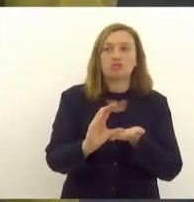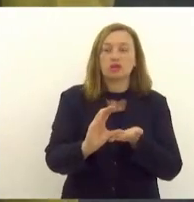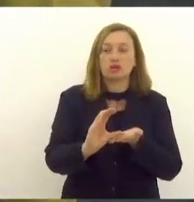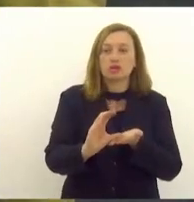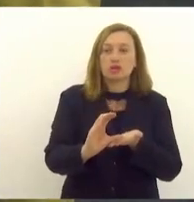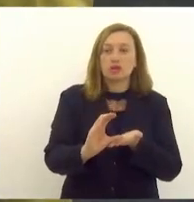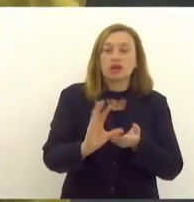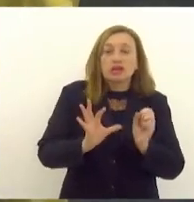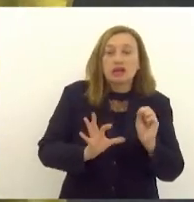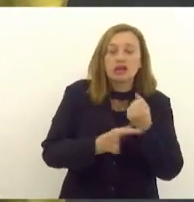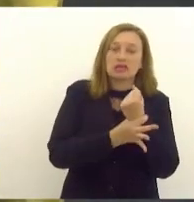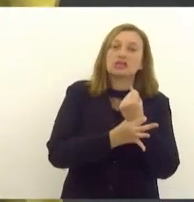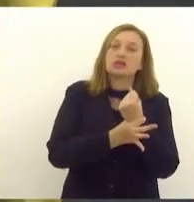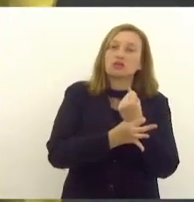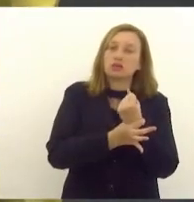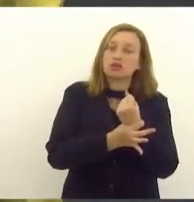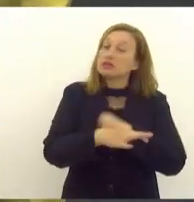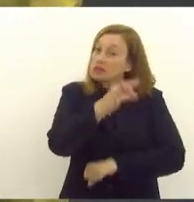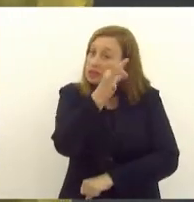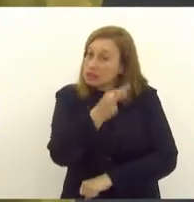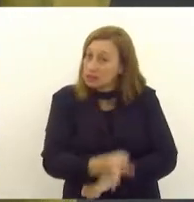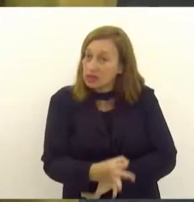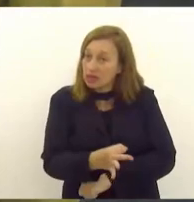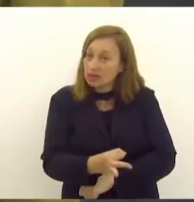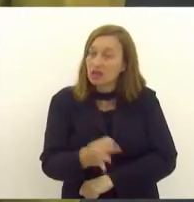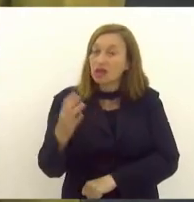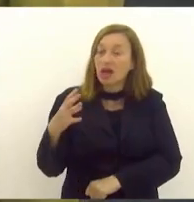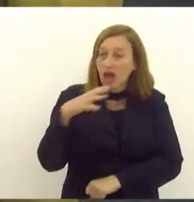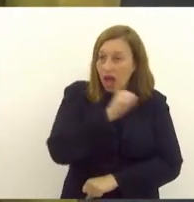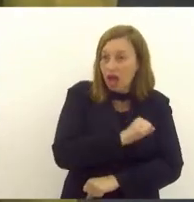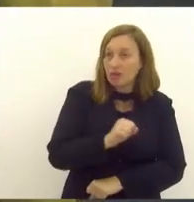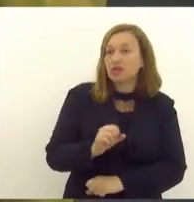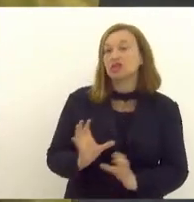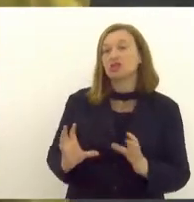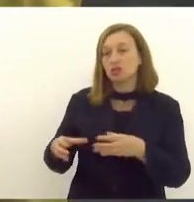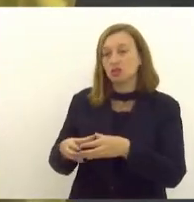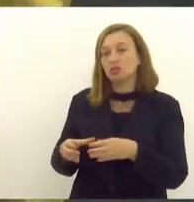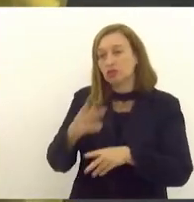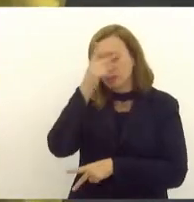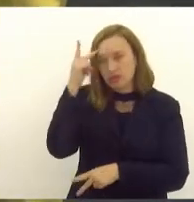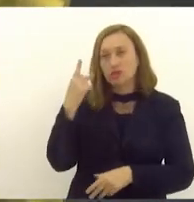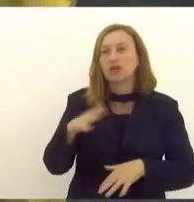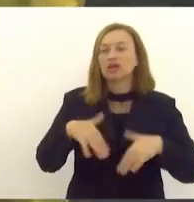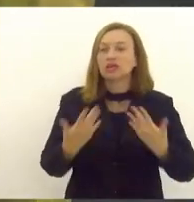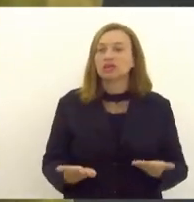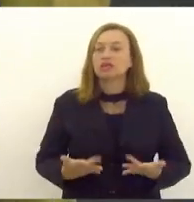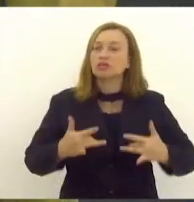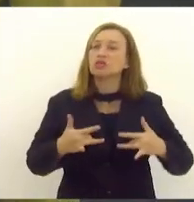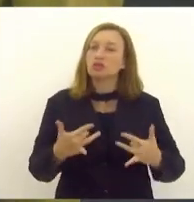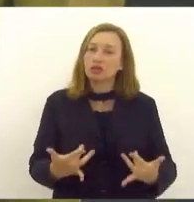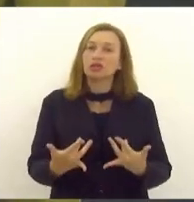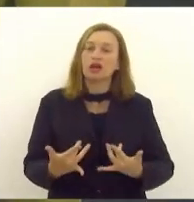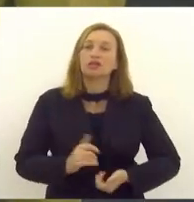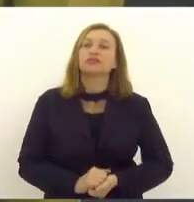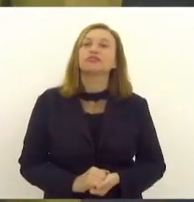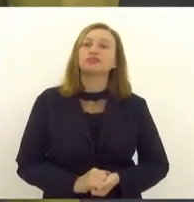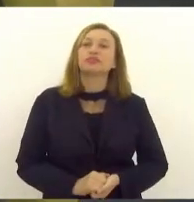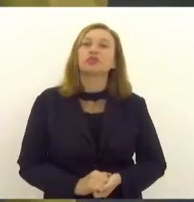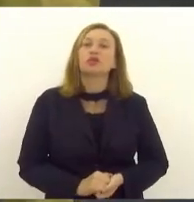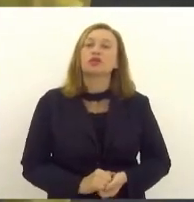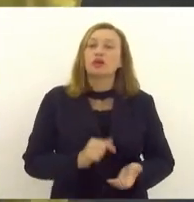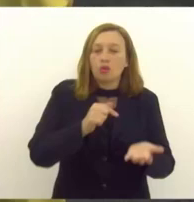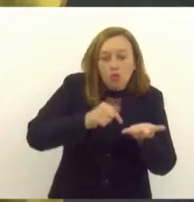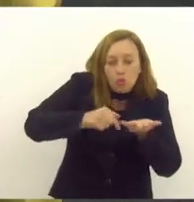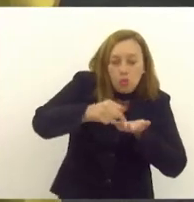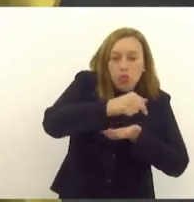garantir a segurança concreta e imediata dessa população então fica aqui a nossa solidariedade ao